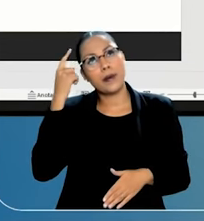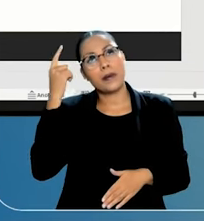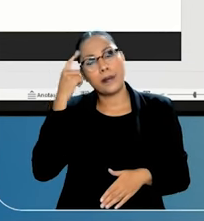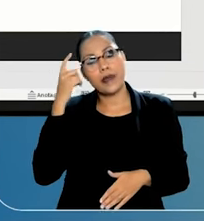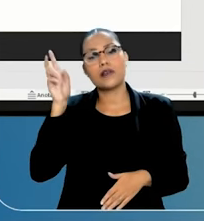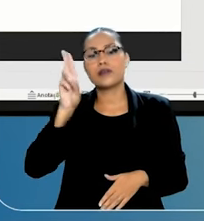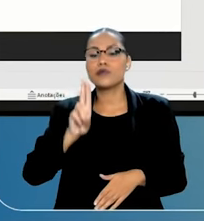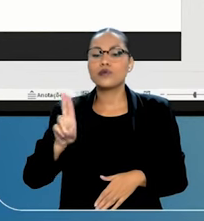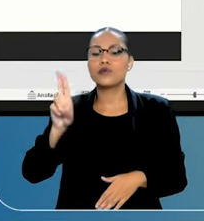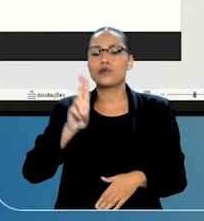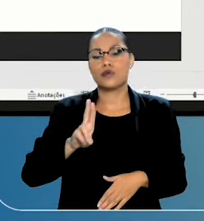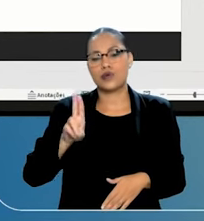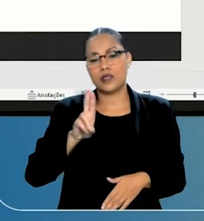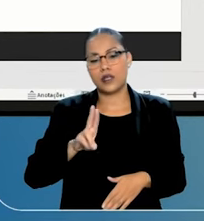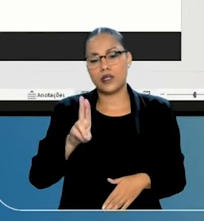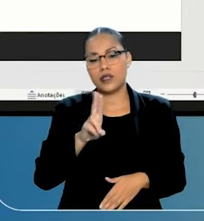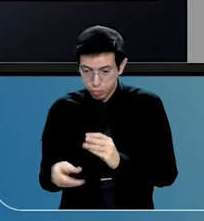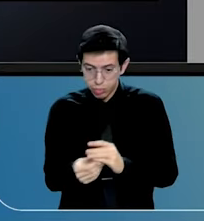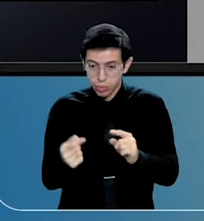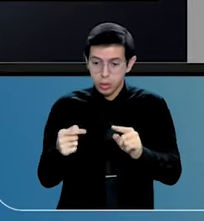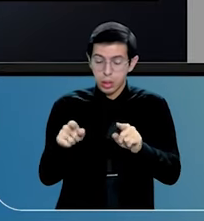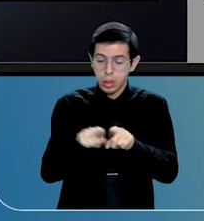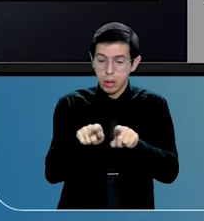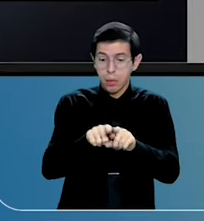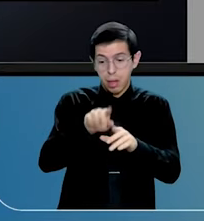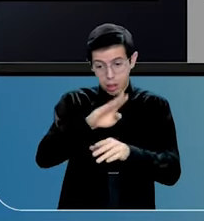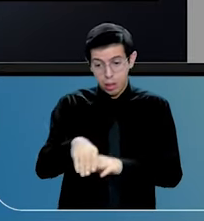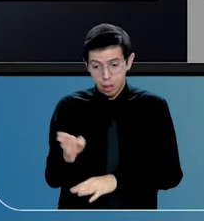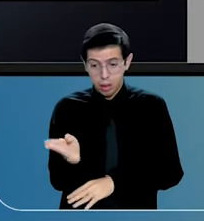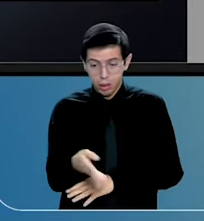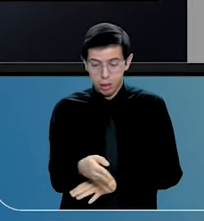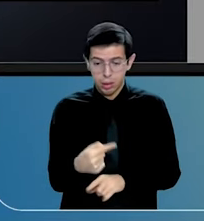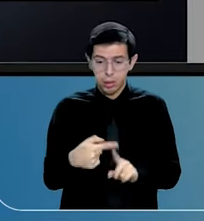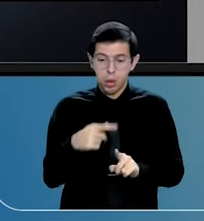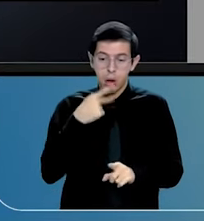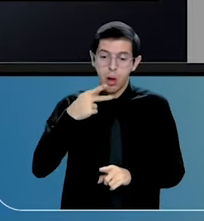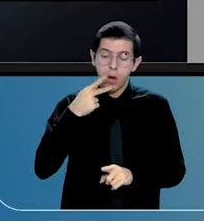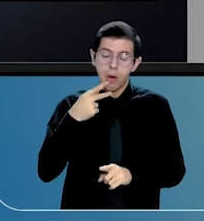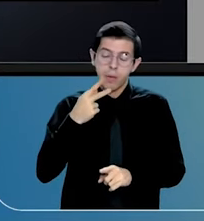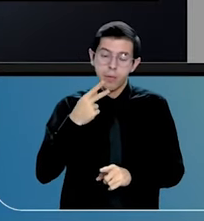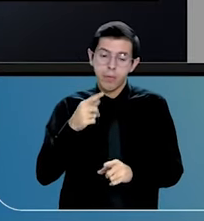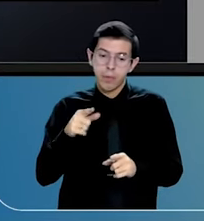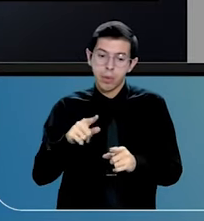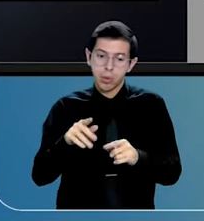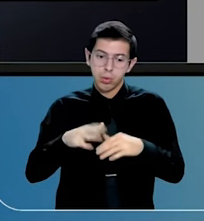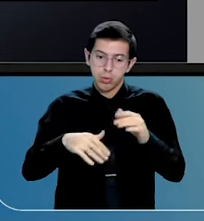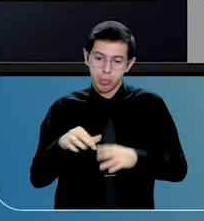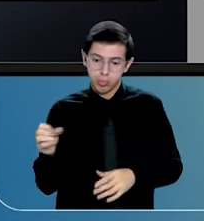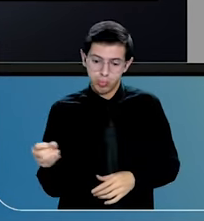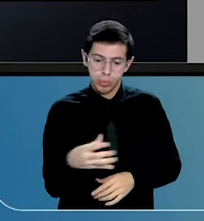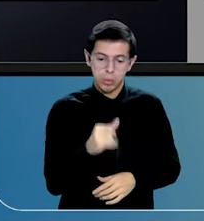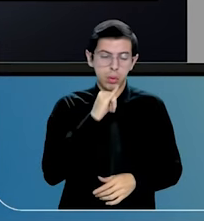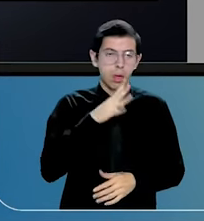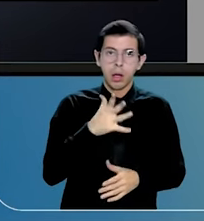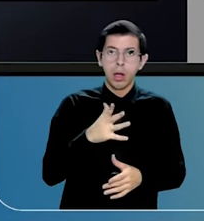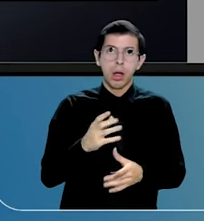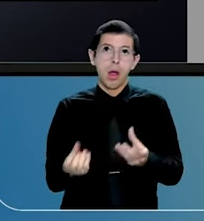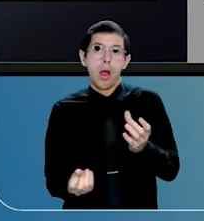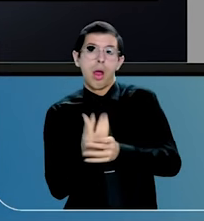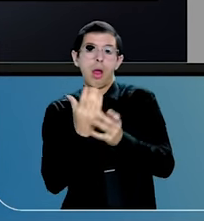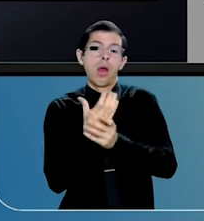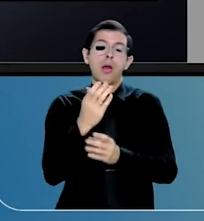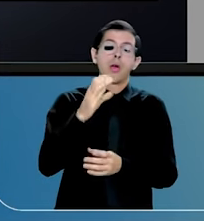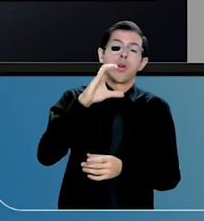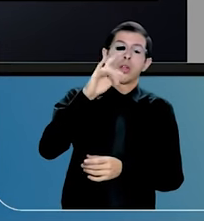esse esse óculos né usando esse fio quando a gente trata de inovação a maioria dos agentes públicos quer criar um novo chat GPT que vai